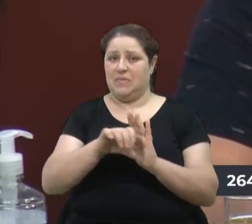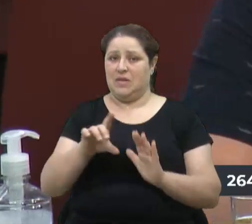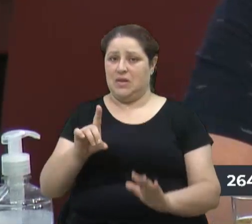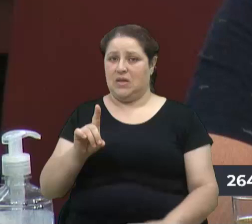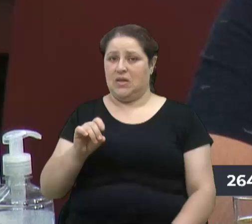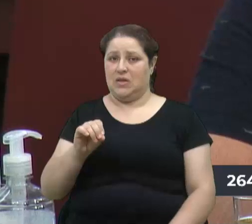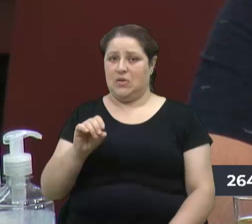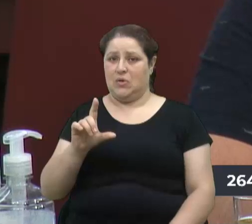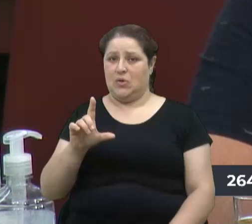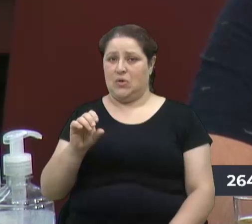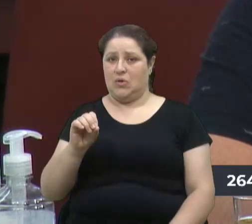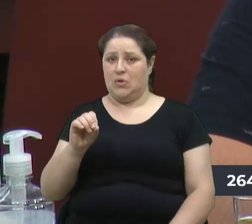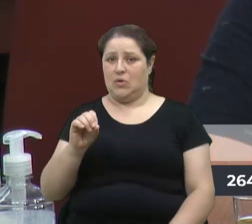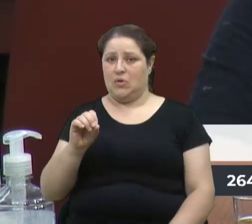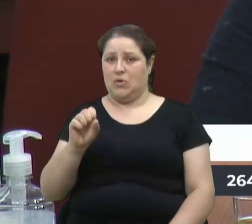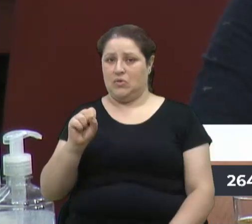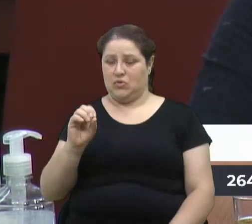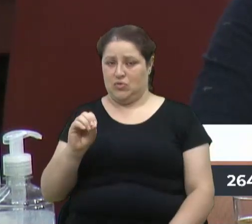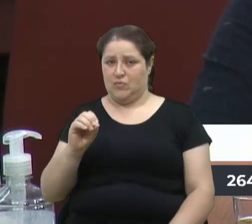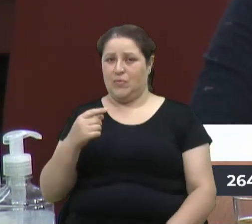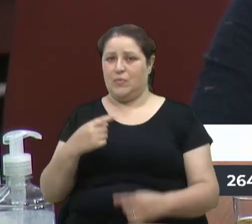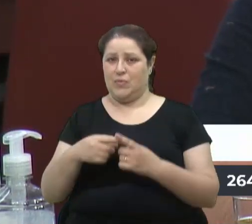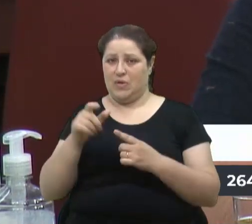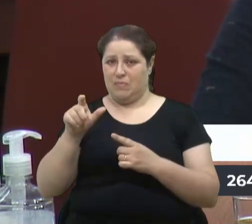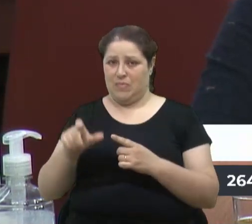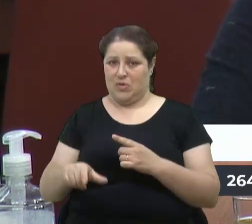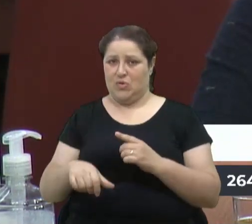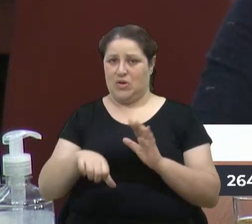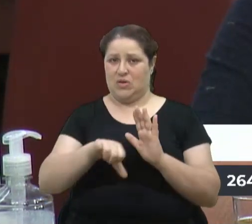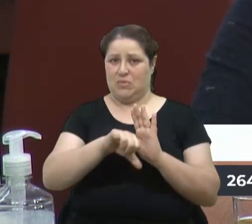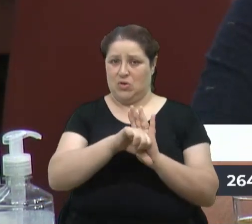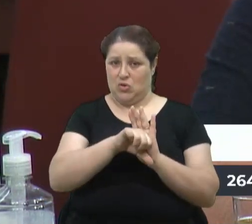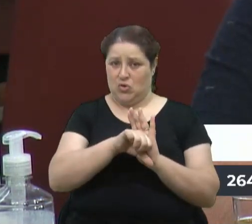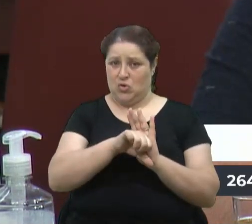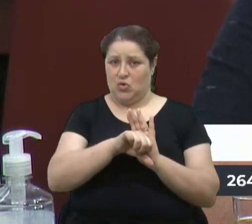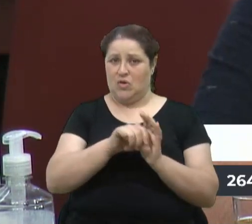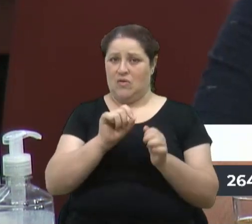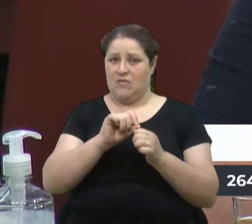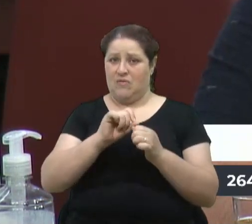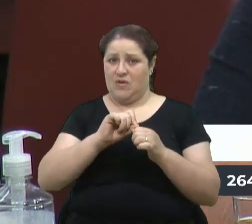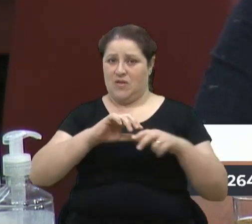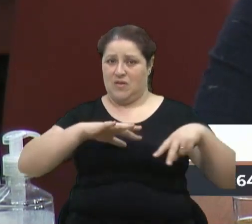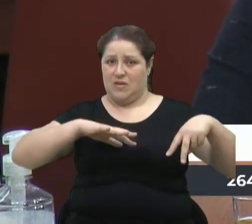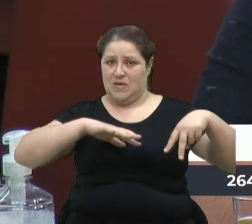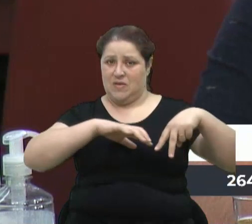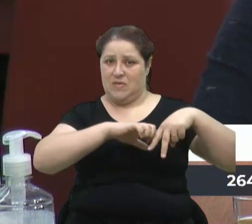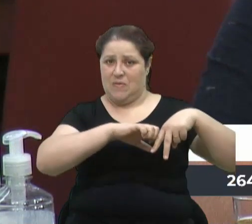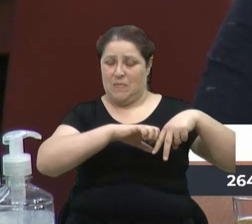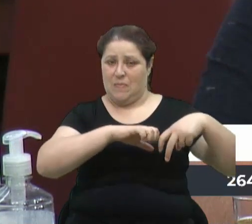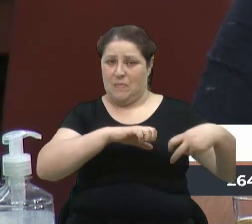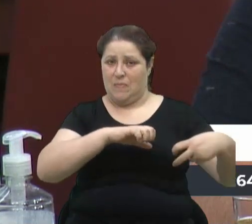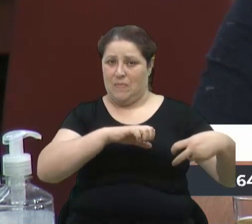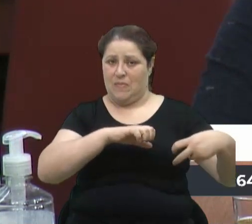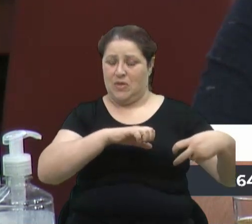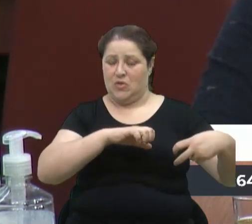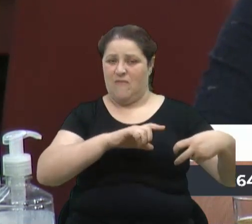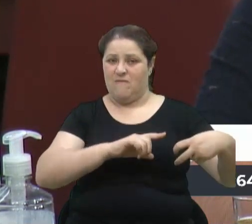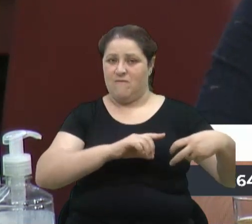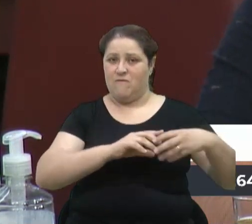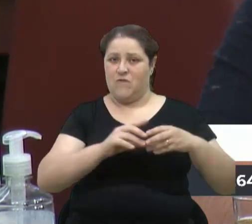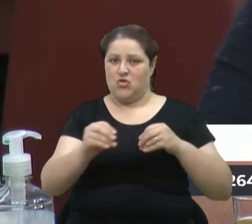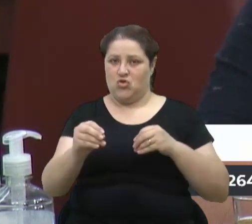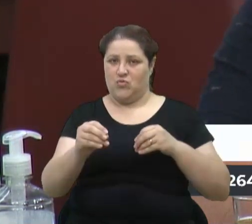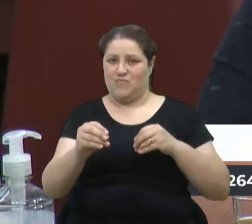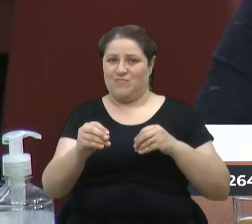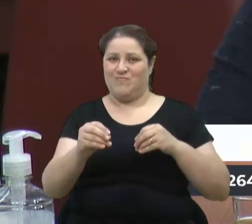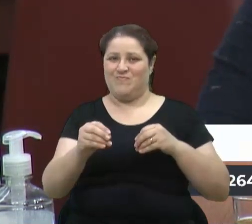porque o marginal que matou esse cidadão, ele não prestou socorros, né, para